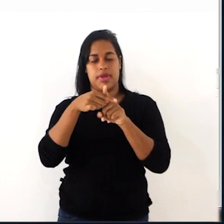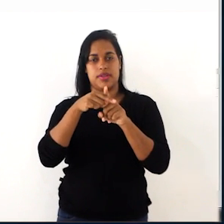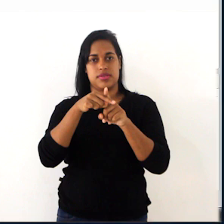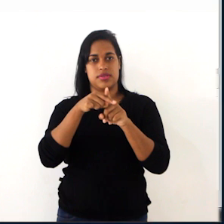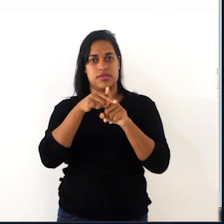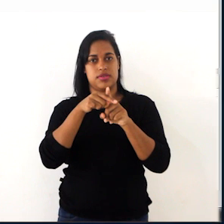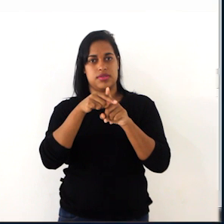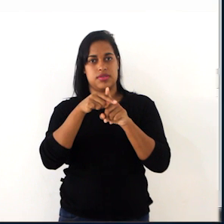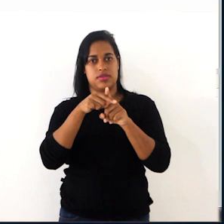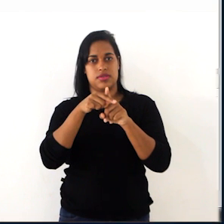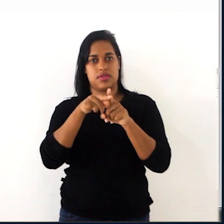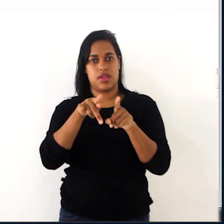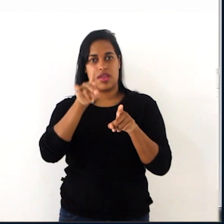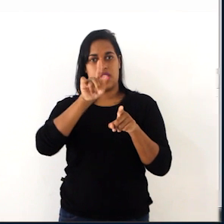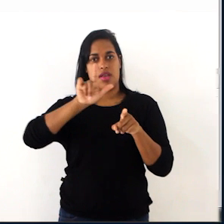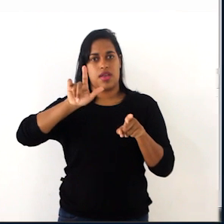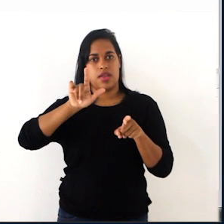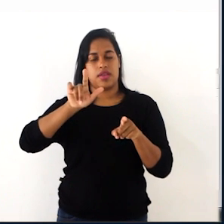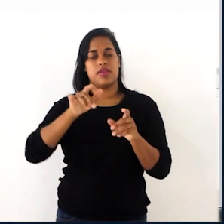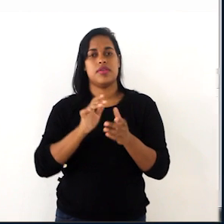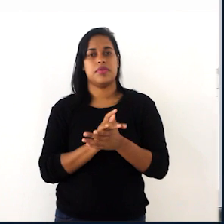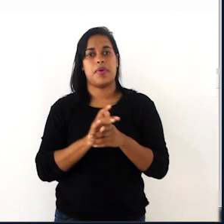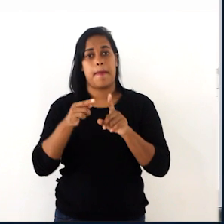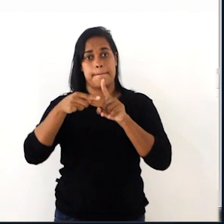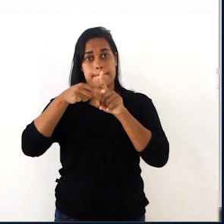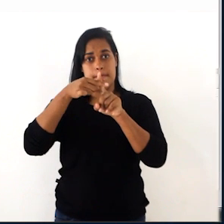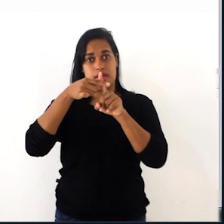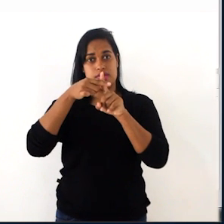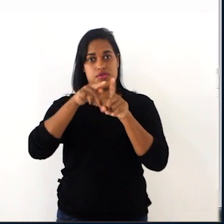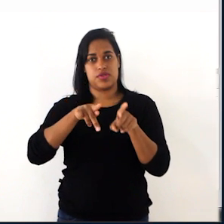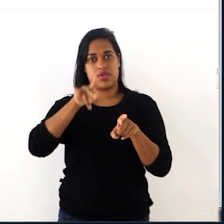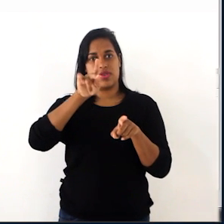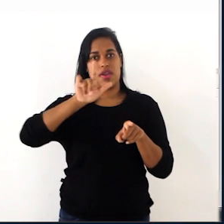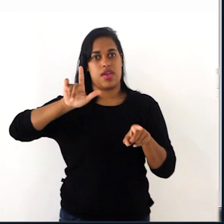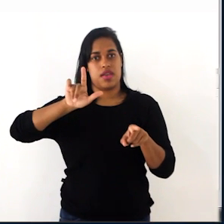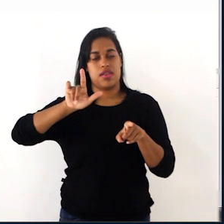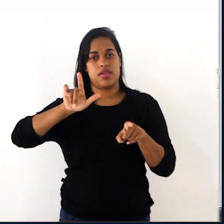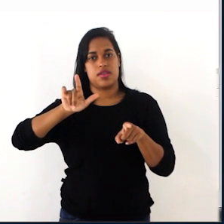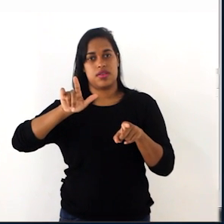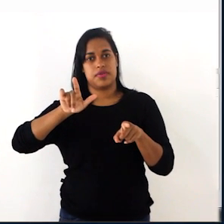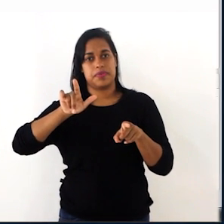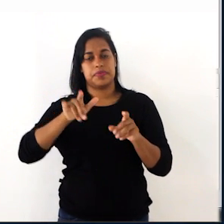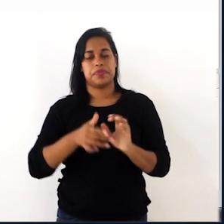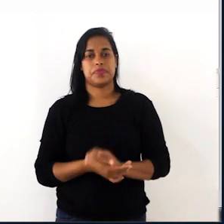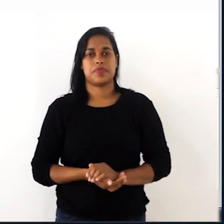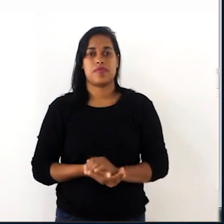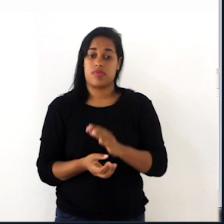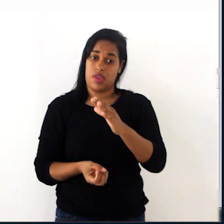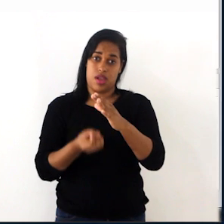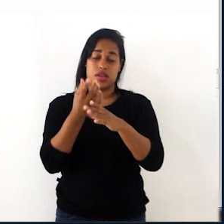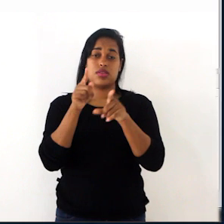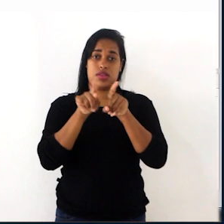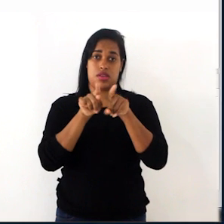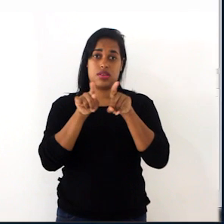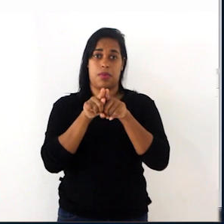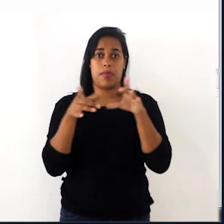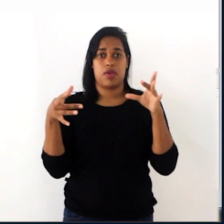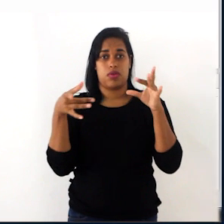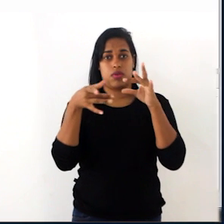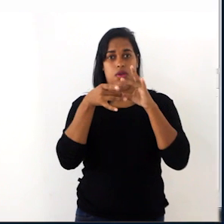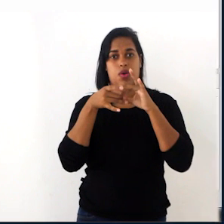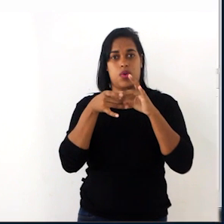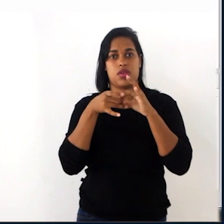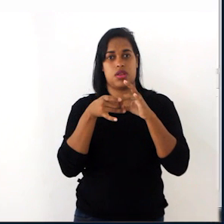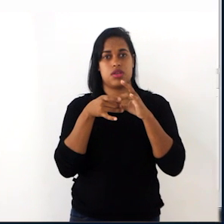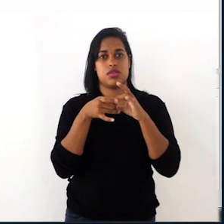mysqli. Existe o MySQL, uma função MySQL que também cria uma conexão, mas